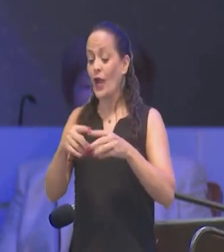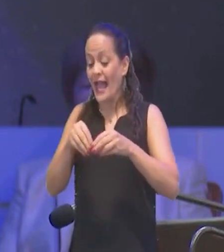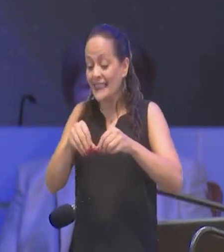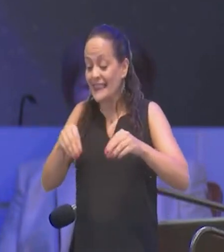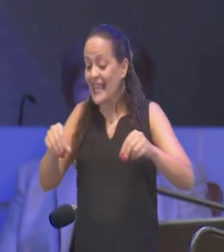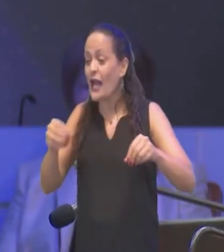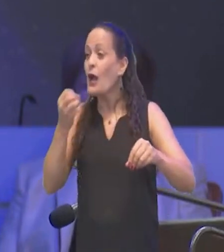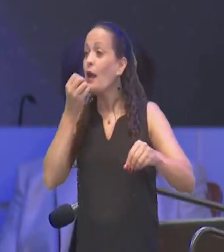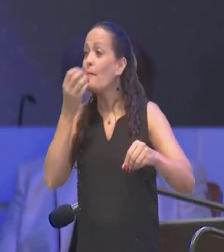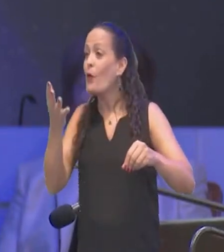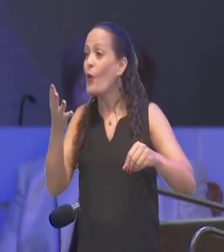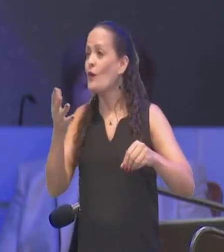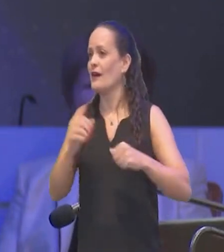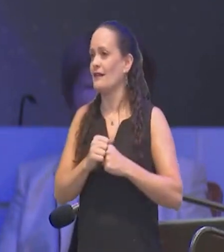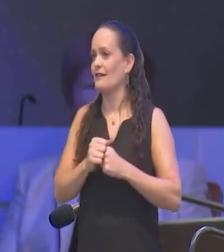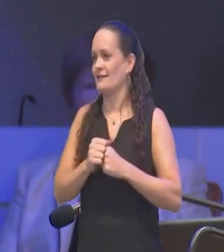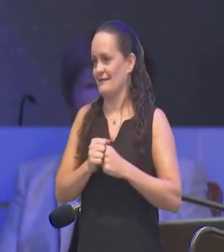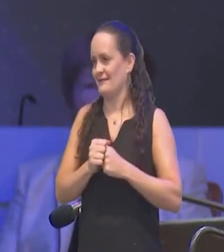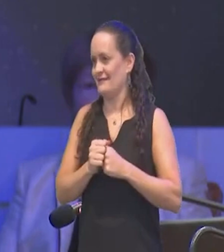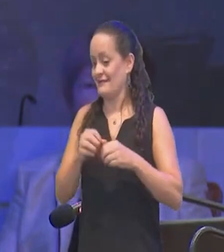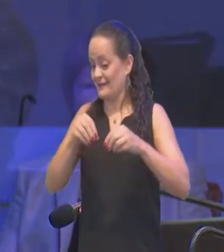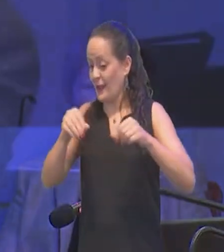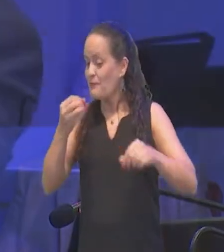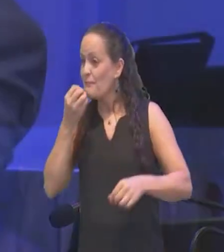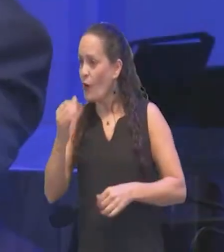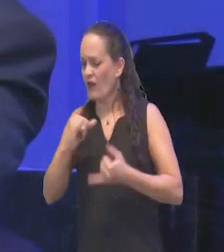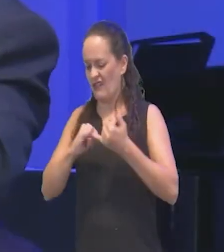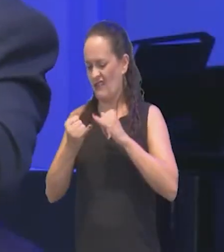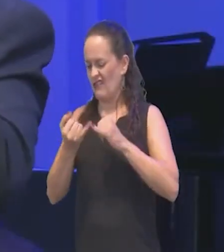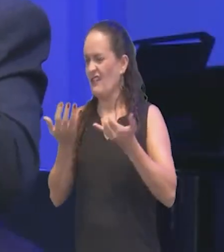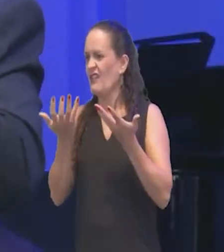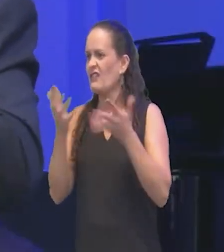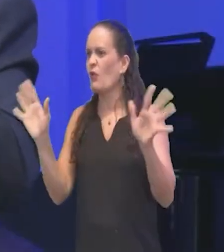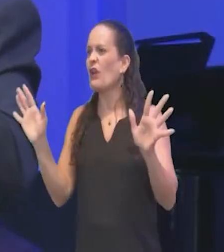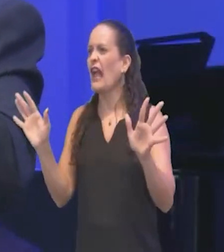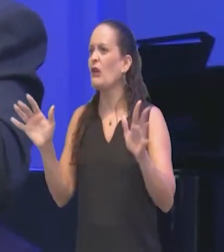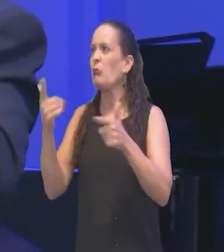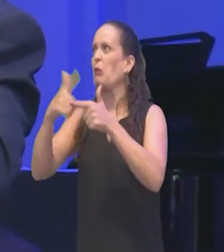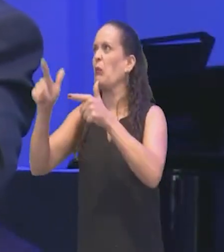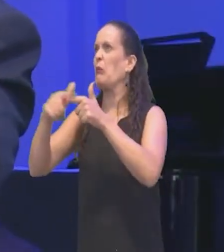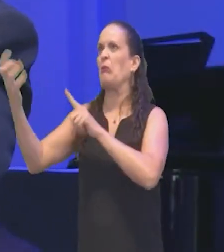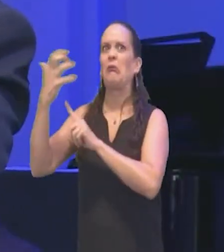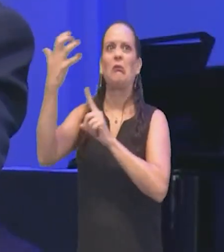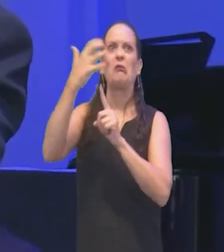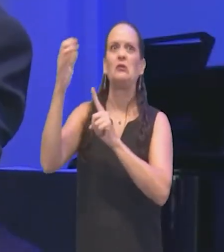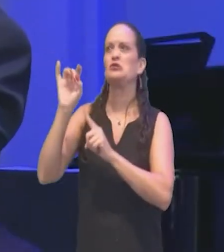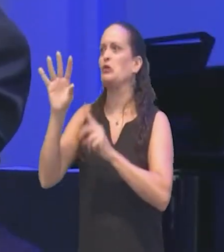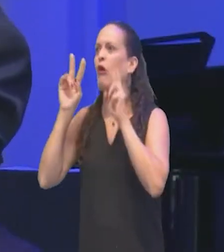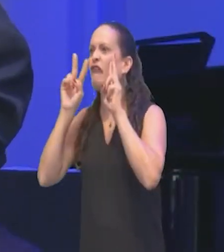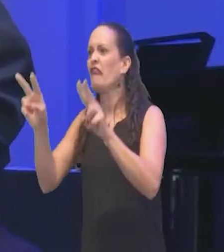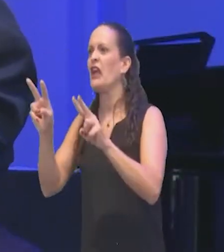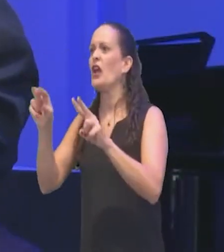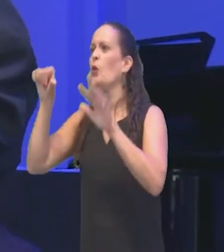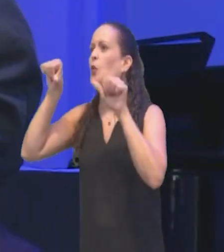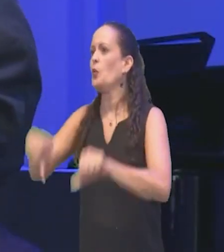para nós. Tem gigantes lá naquela terra. Pare de ver gigantes em tudo, meu irmão. Tente